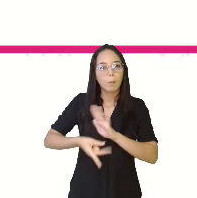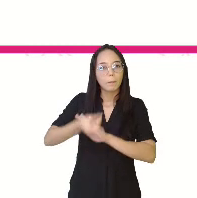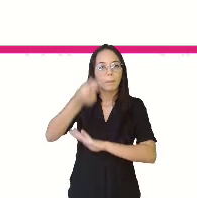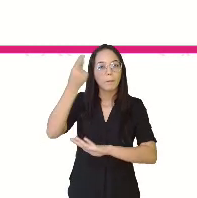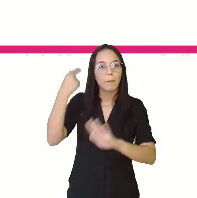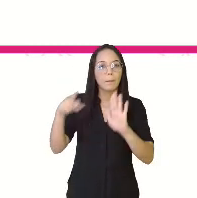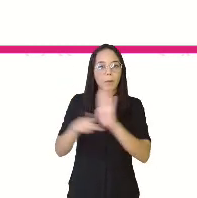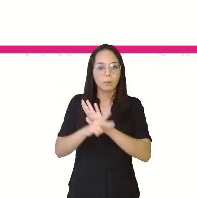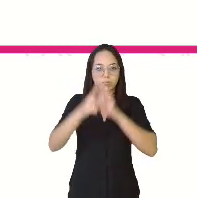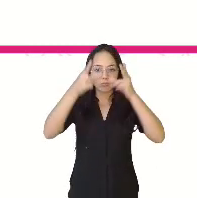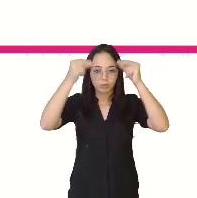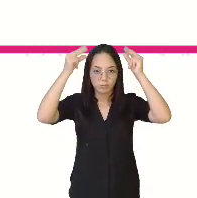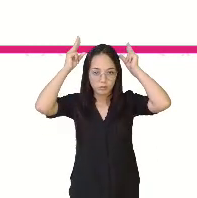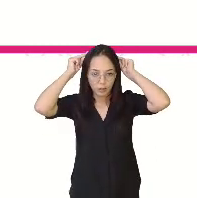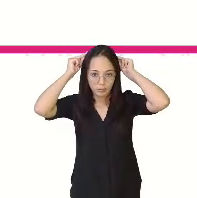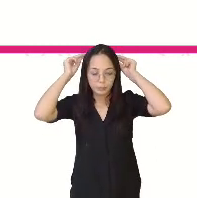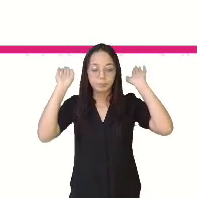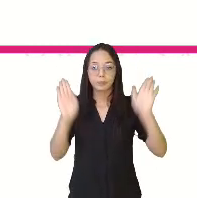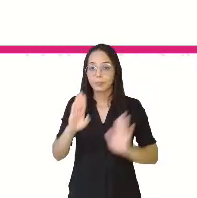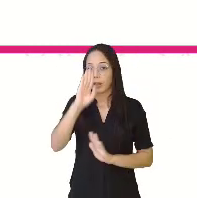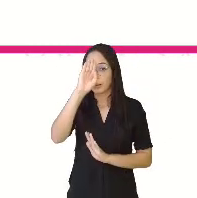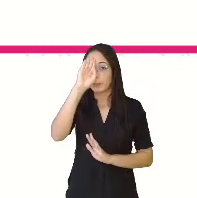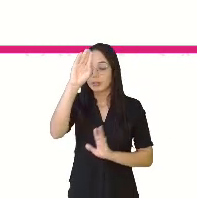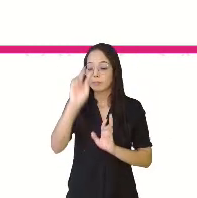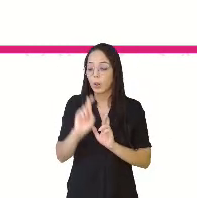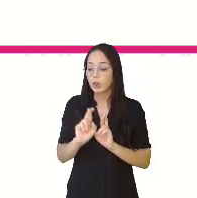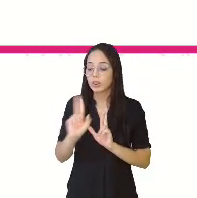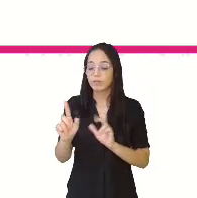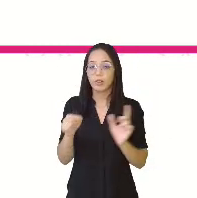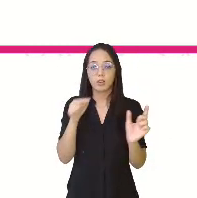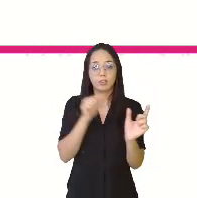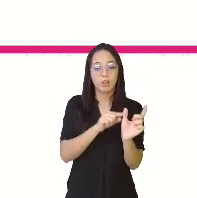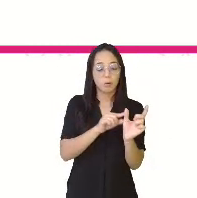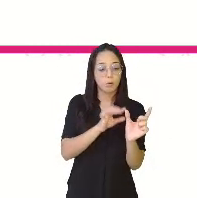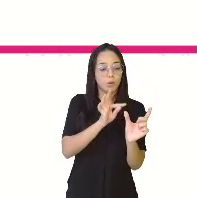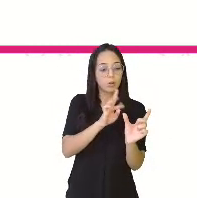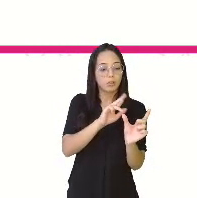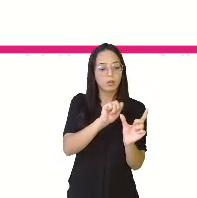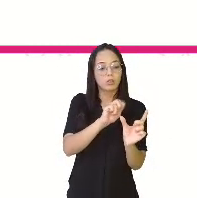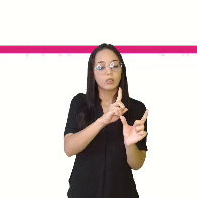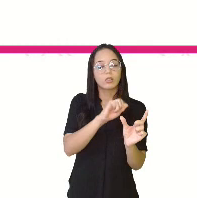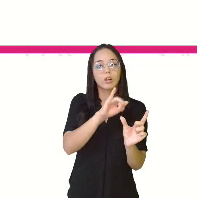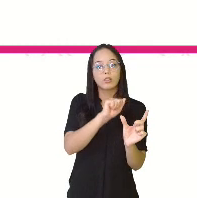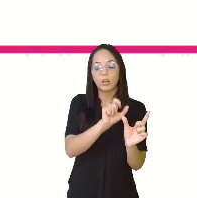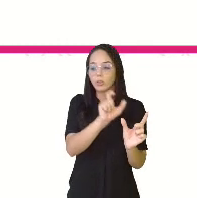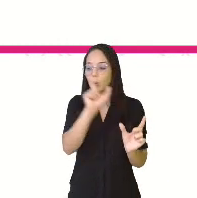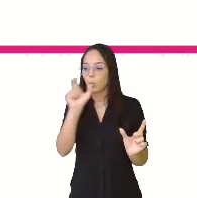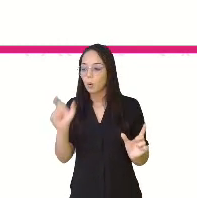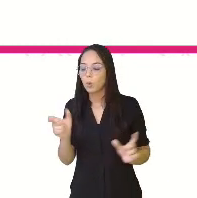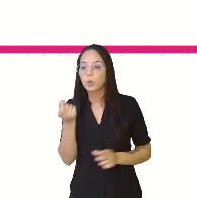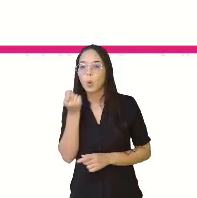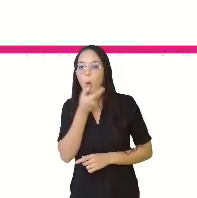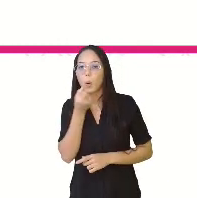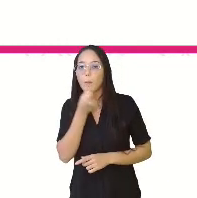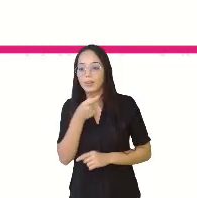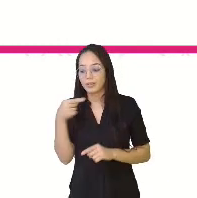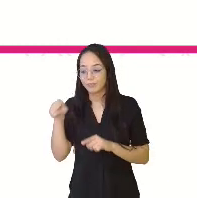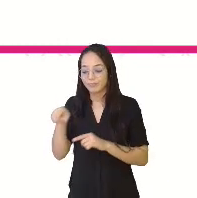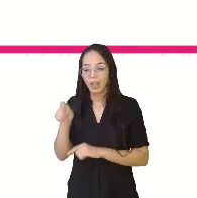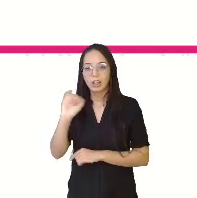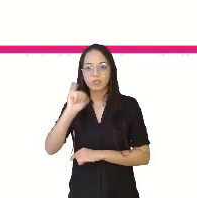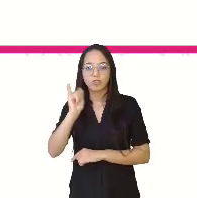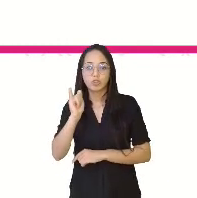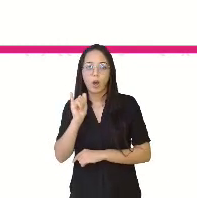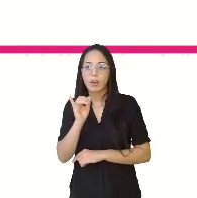Antiga. Em termos simples, a principal diferença entre comédia e tragédia é que comédia é uma história humorística com